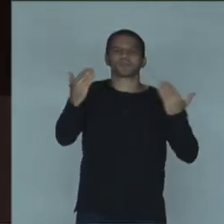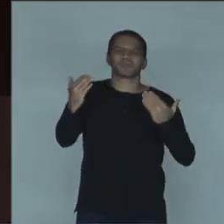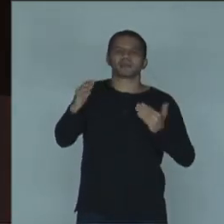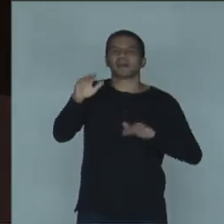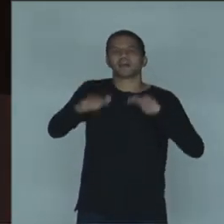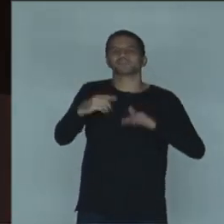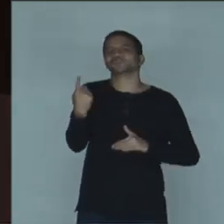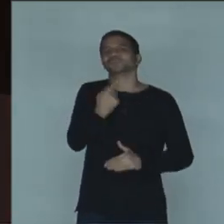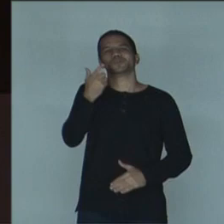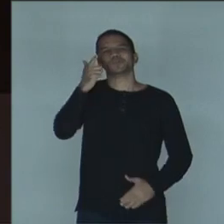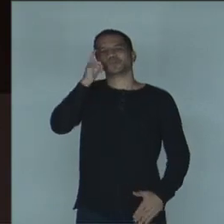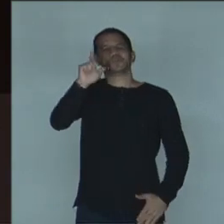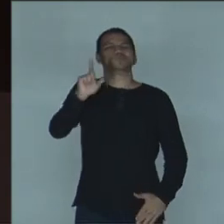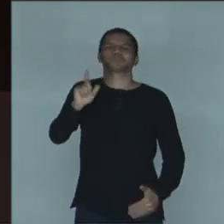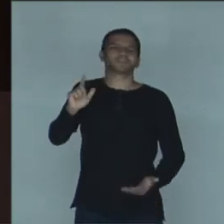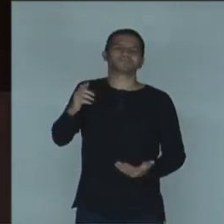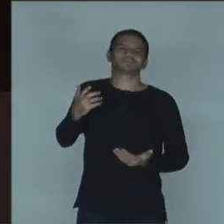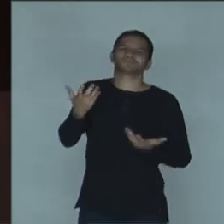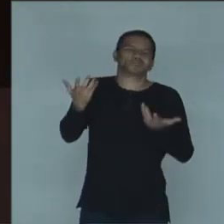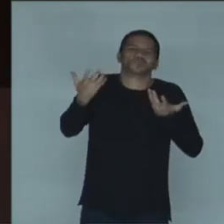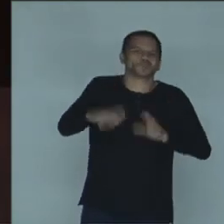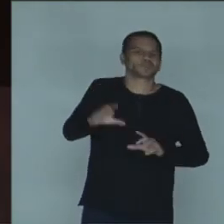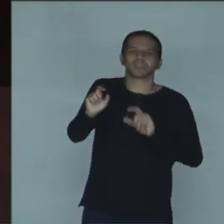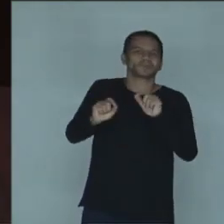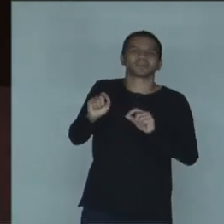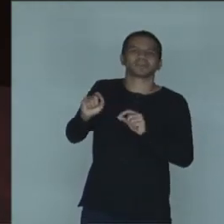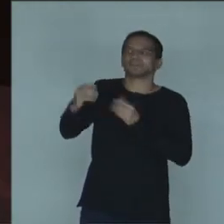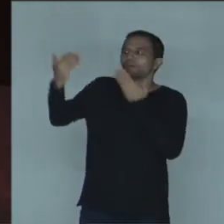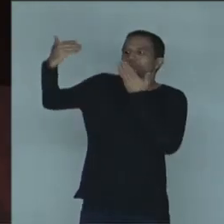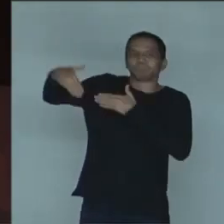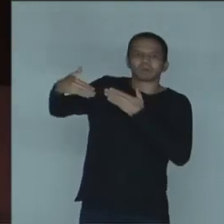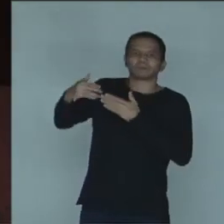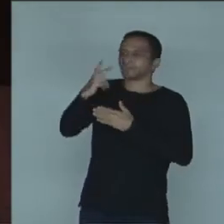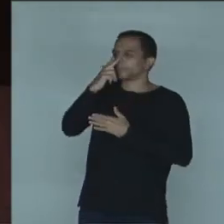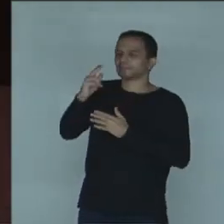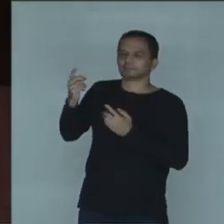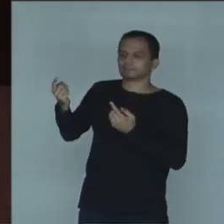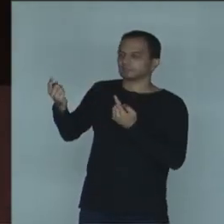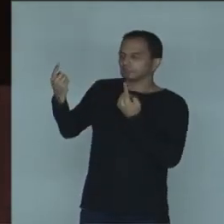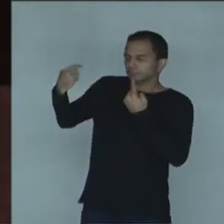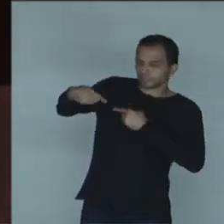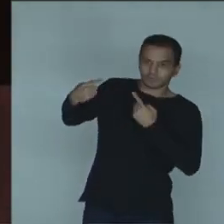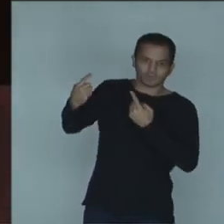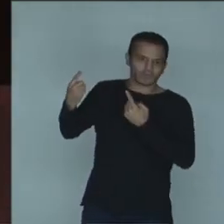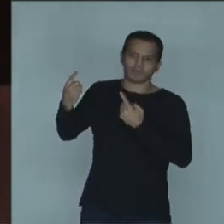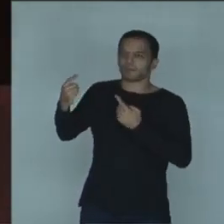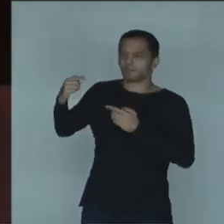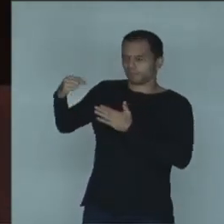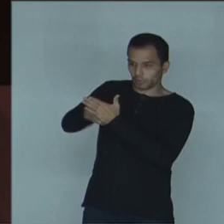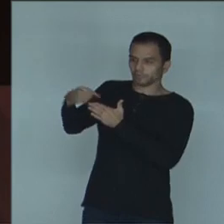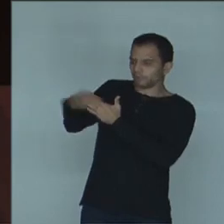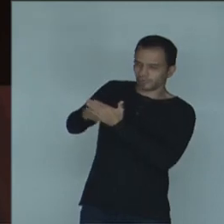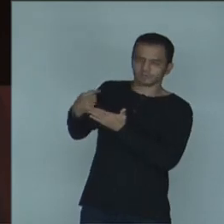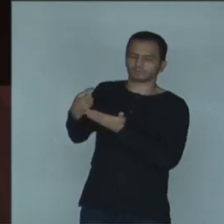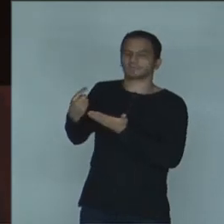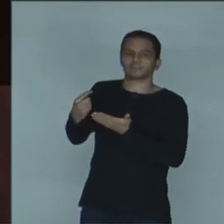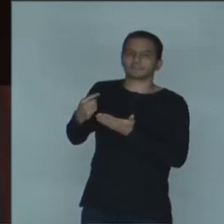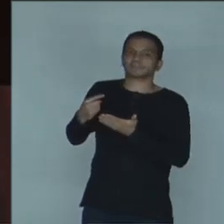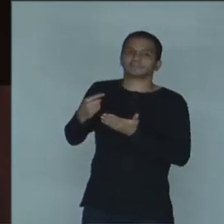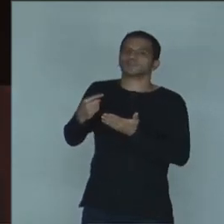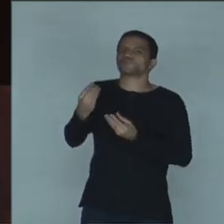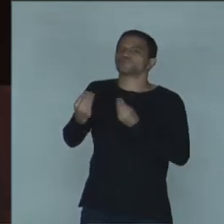Deus na nossa área de Transparência na nossa nudez na nossa realidade